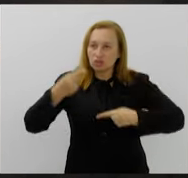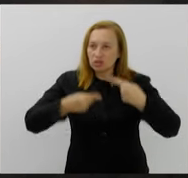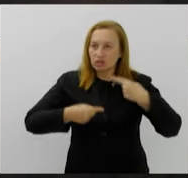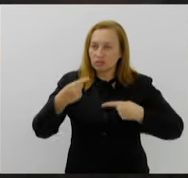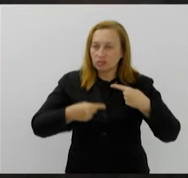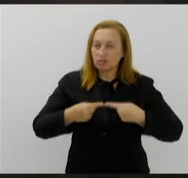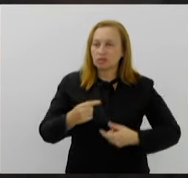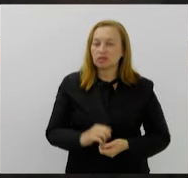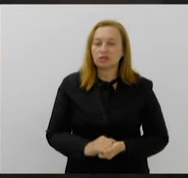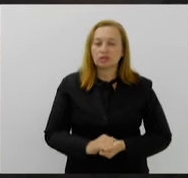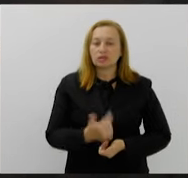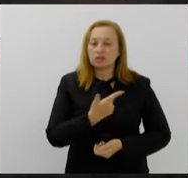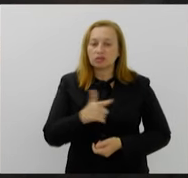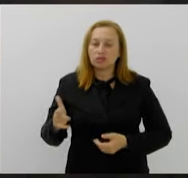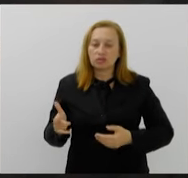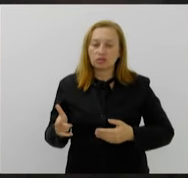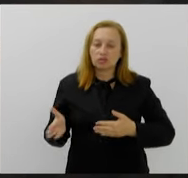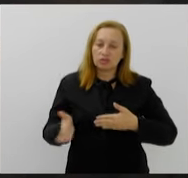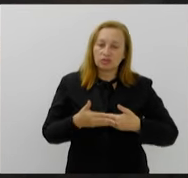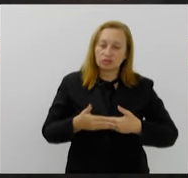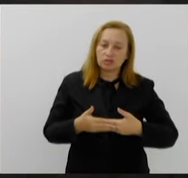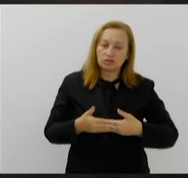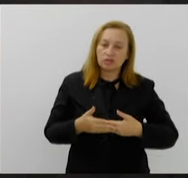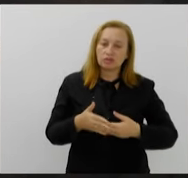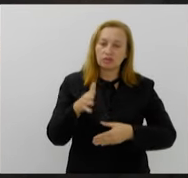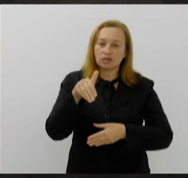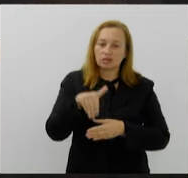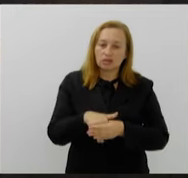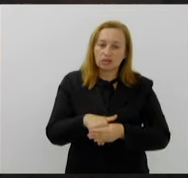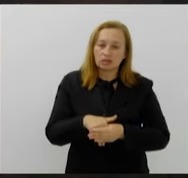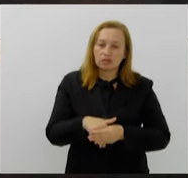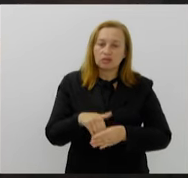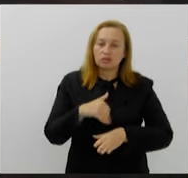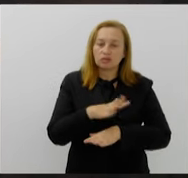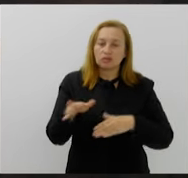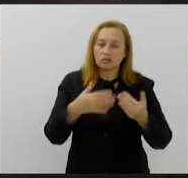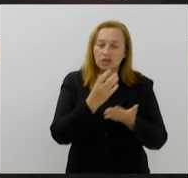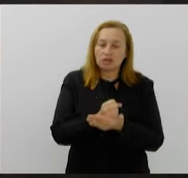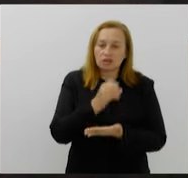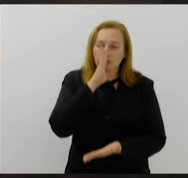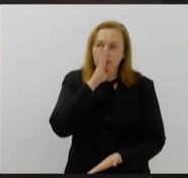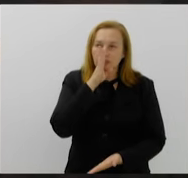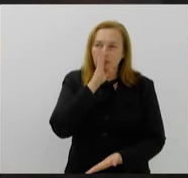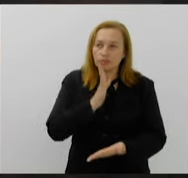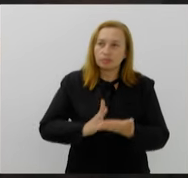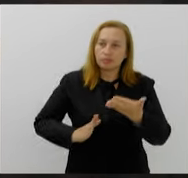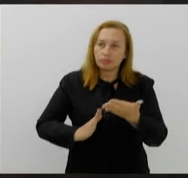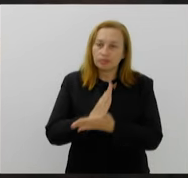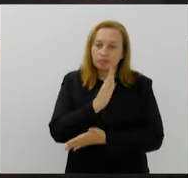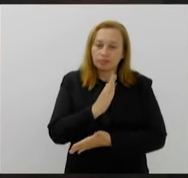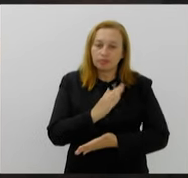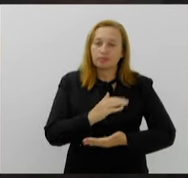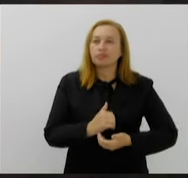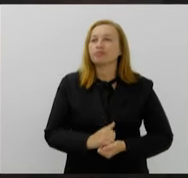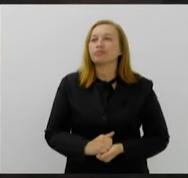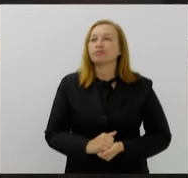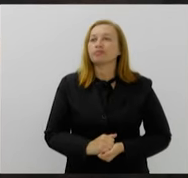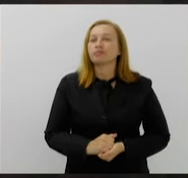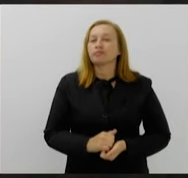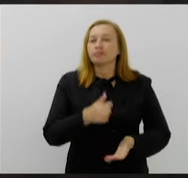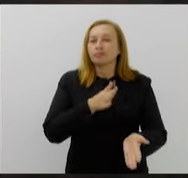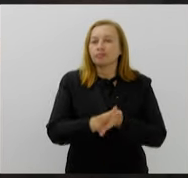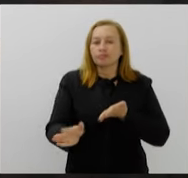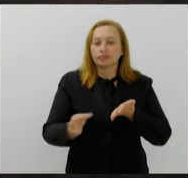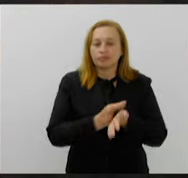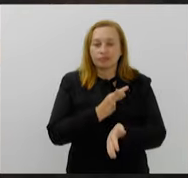discussão não havendo Quem Queira discutir encerrada a discussão em votação senhores que aprova permaneça Como estão aprovado vai a